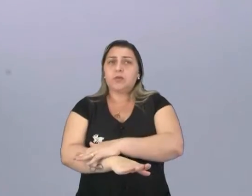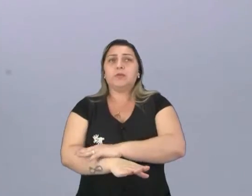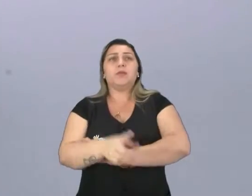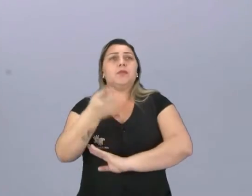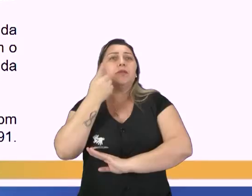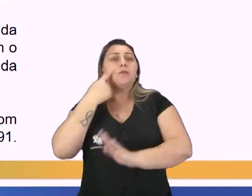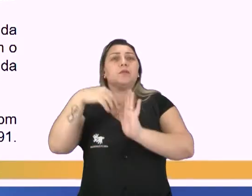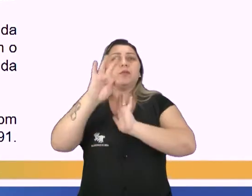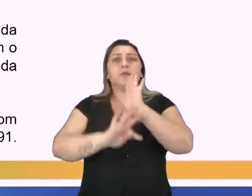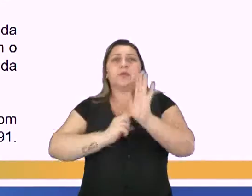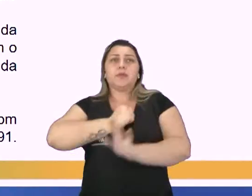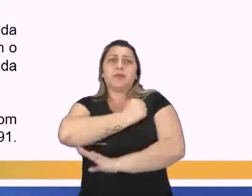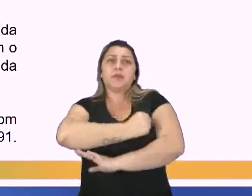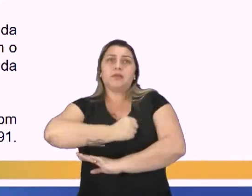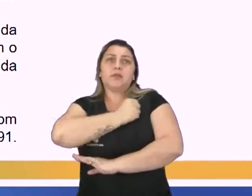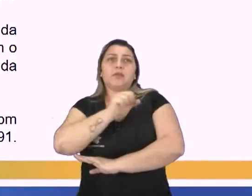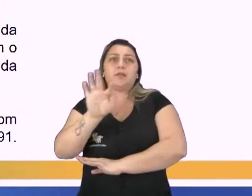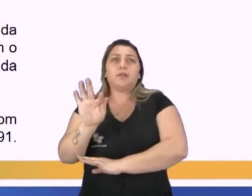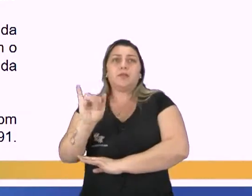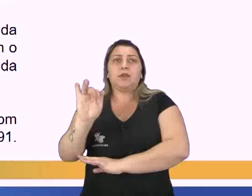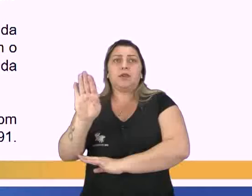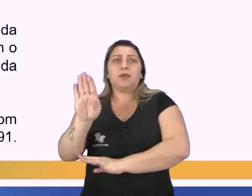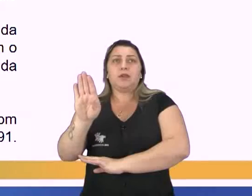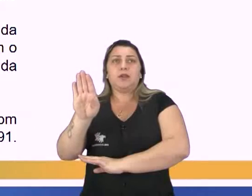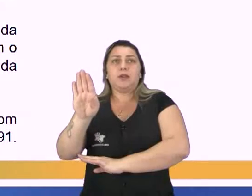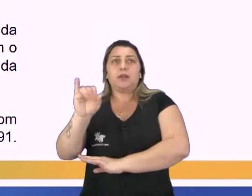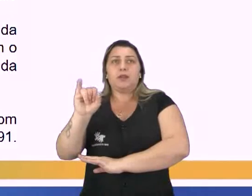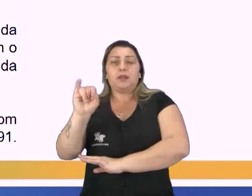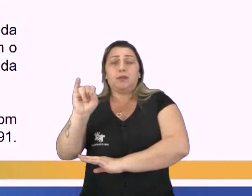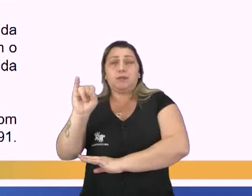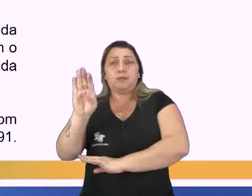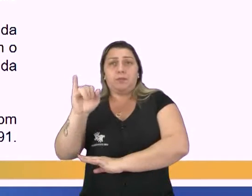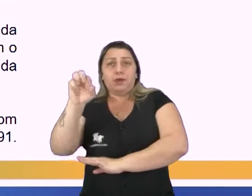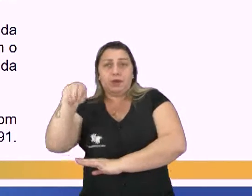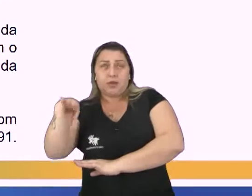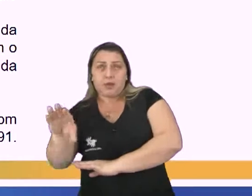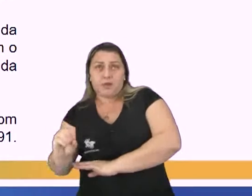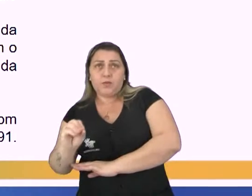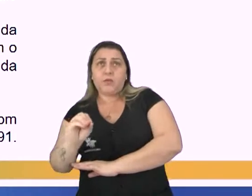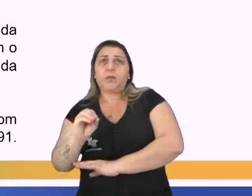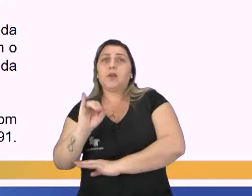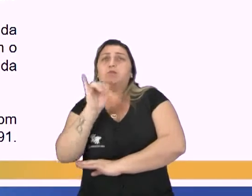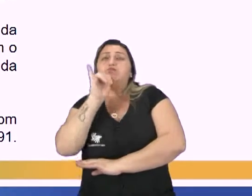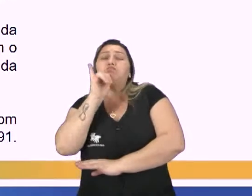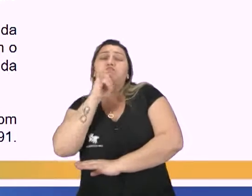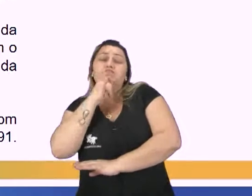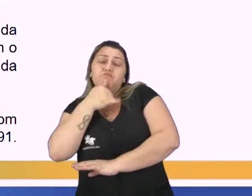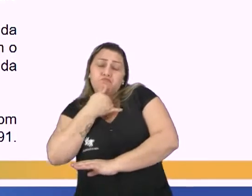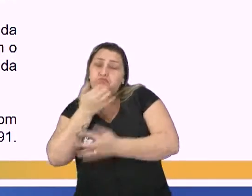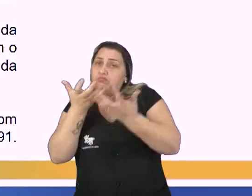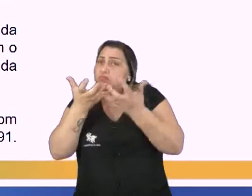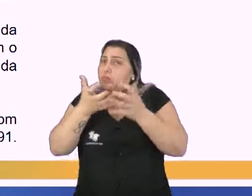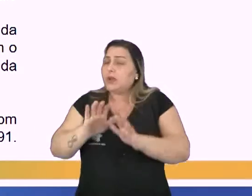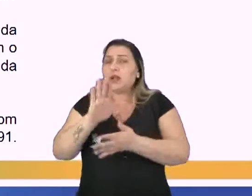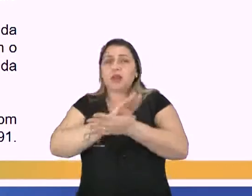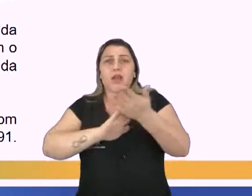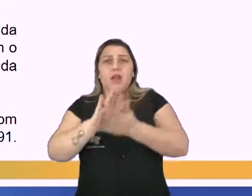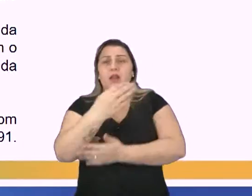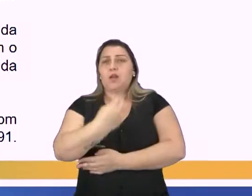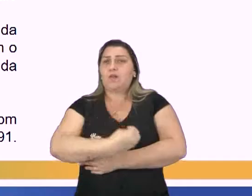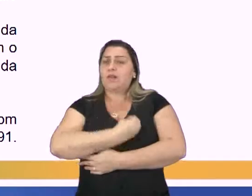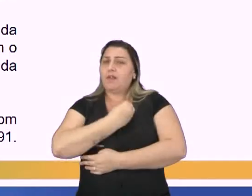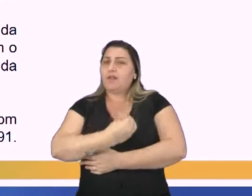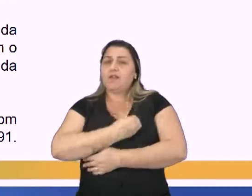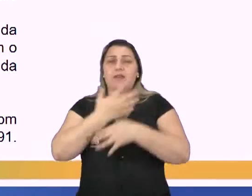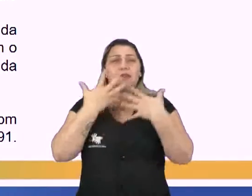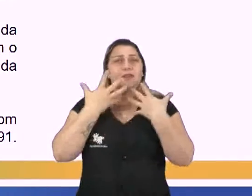intitulado Saudade. Filisbino Matoso andava que era uma tristeza só, não queria nada com a vida,